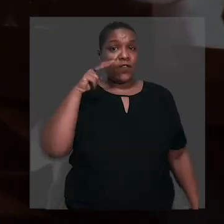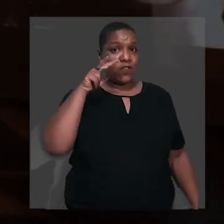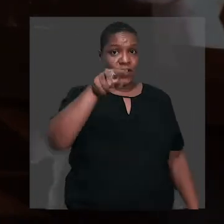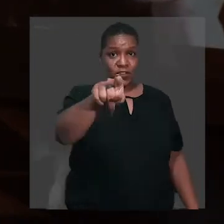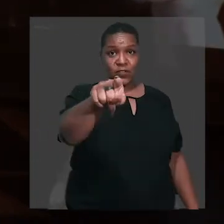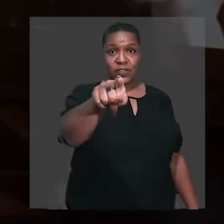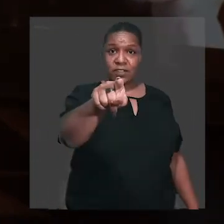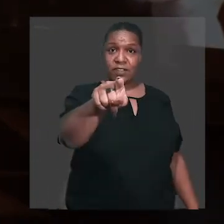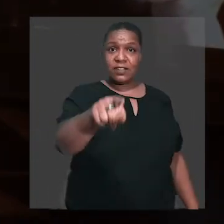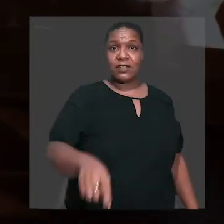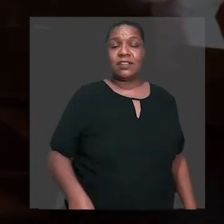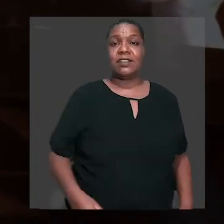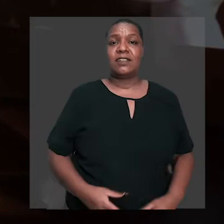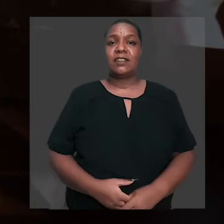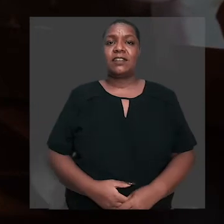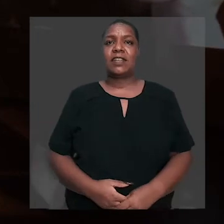você.